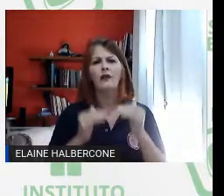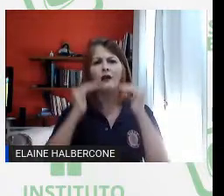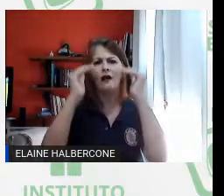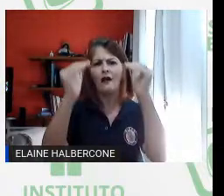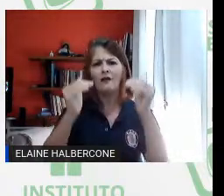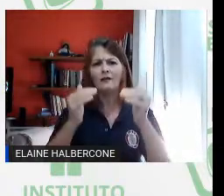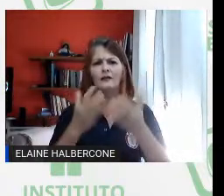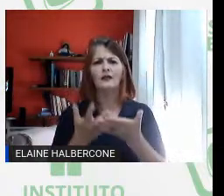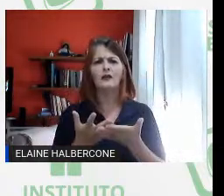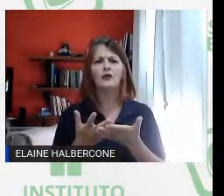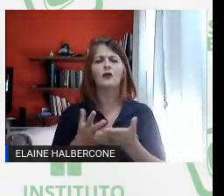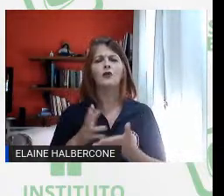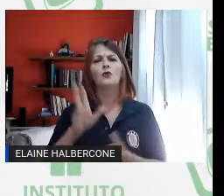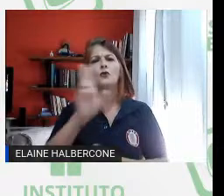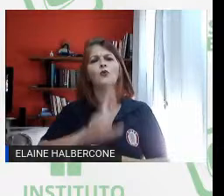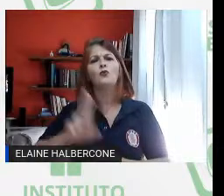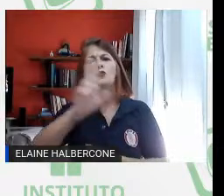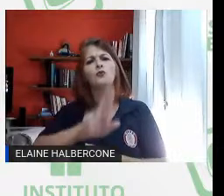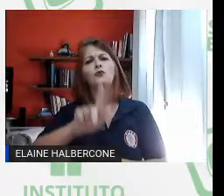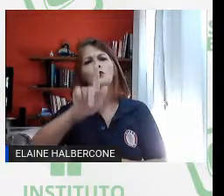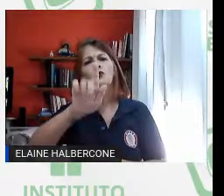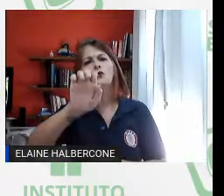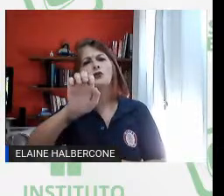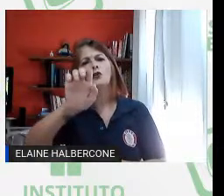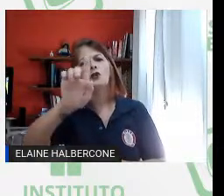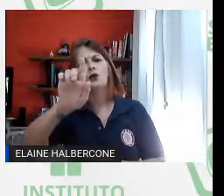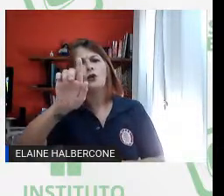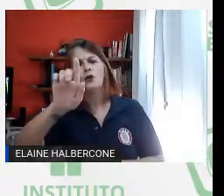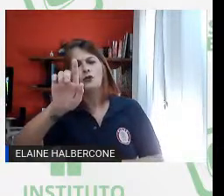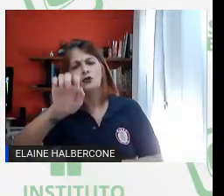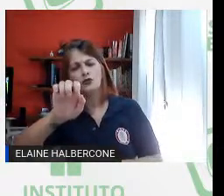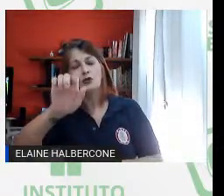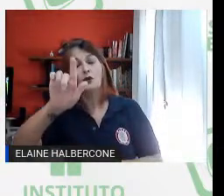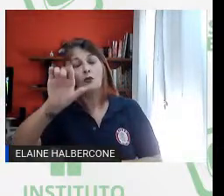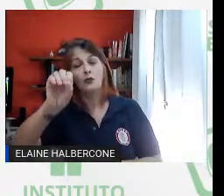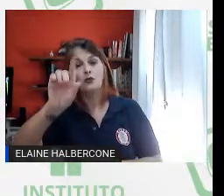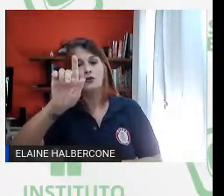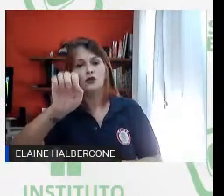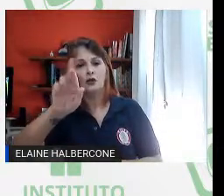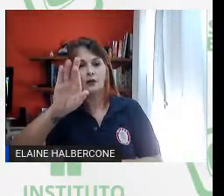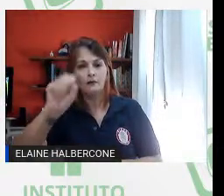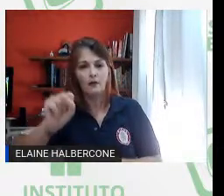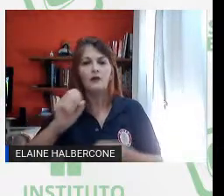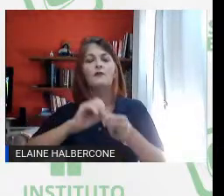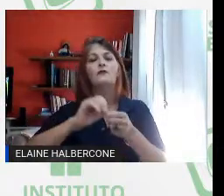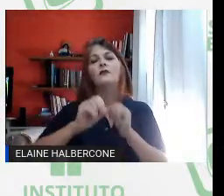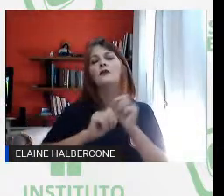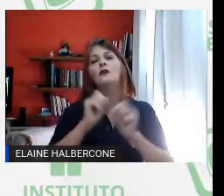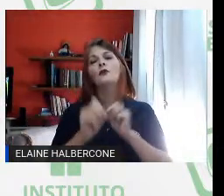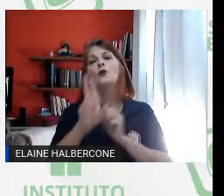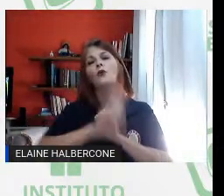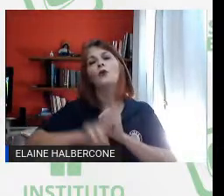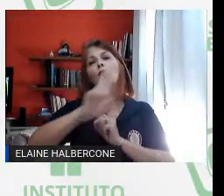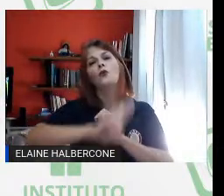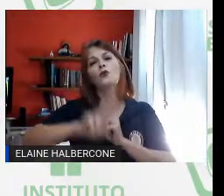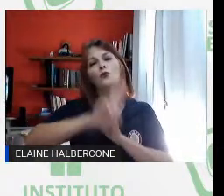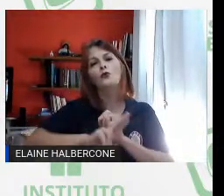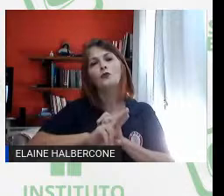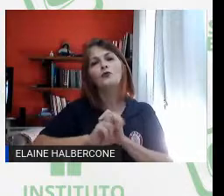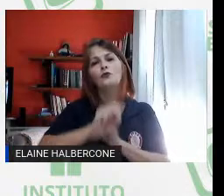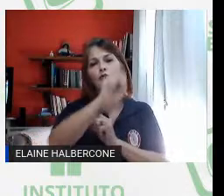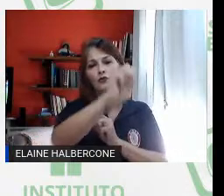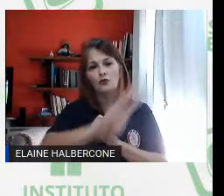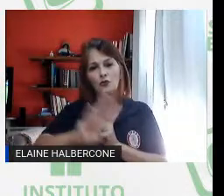passado o funcionamento do Geogebra, foi dado tarefas para eles, e eles podem realizar com o auxílio do software,